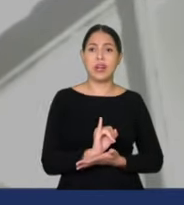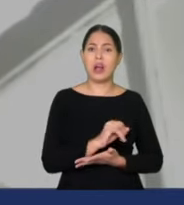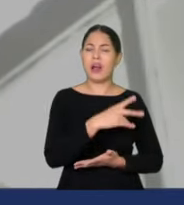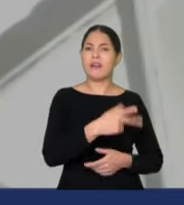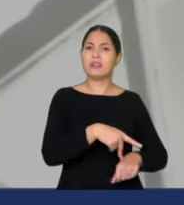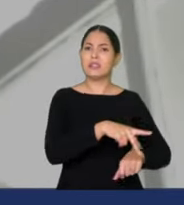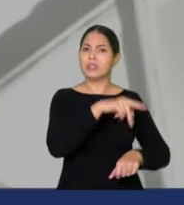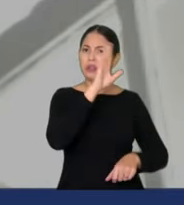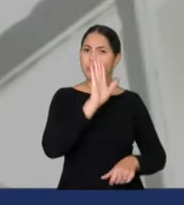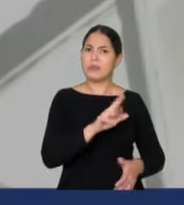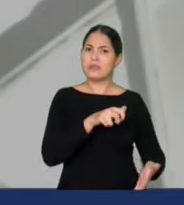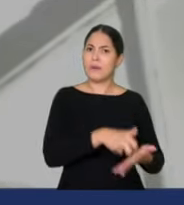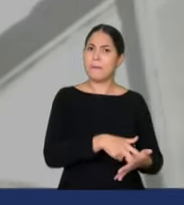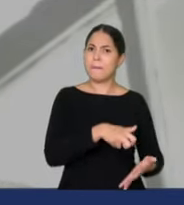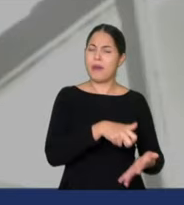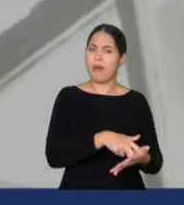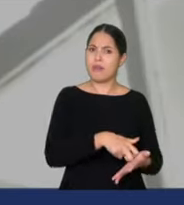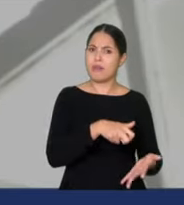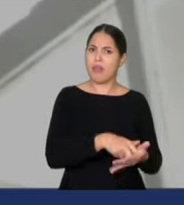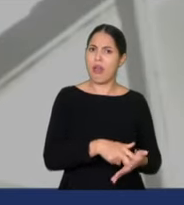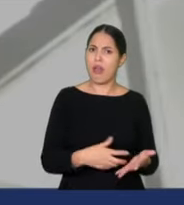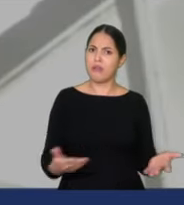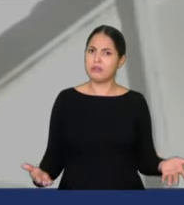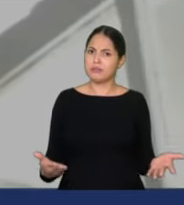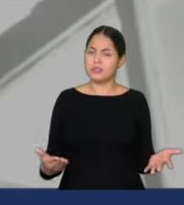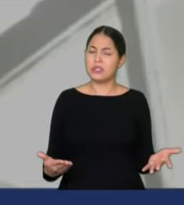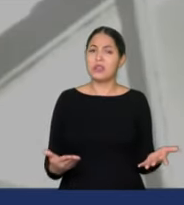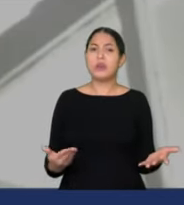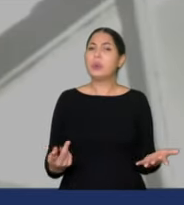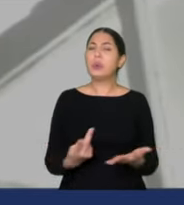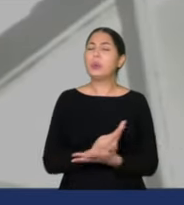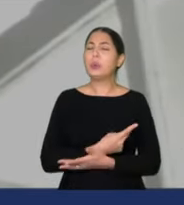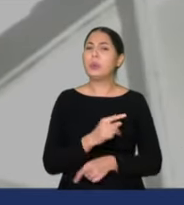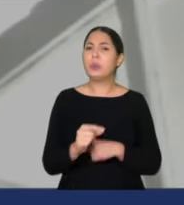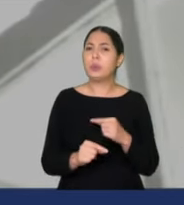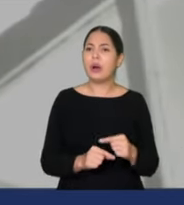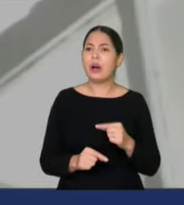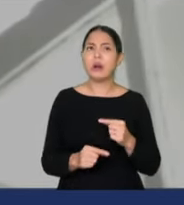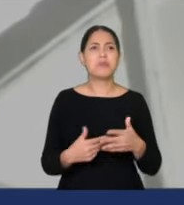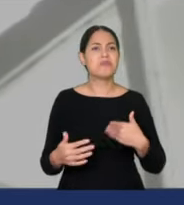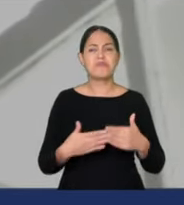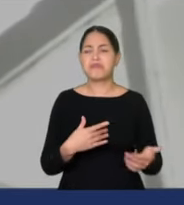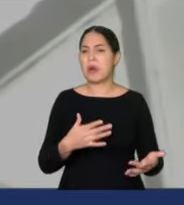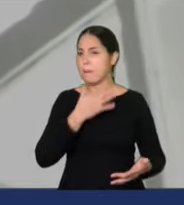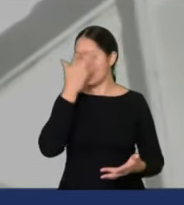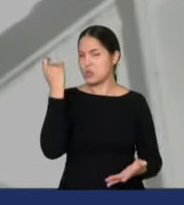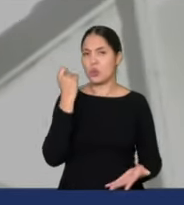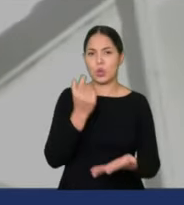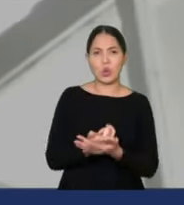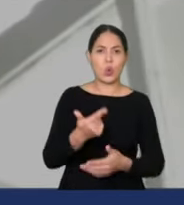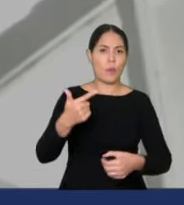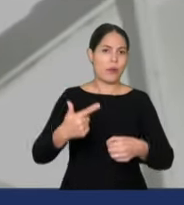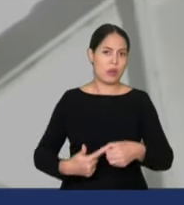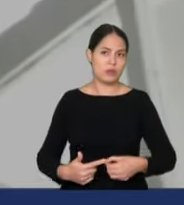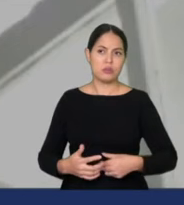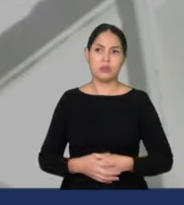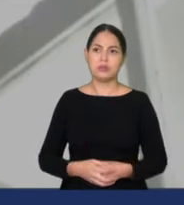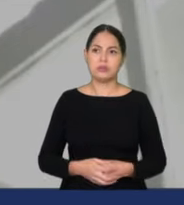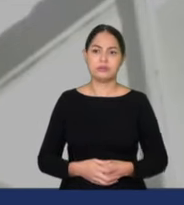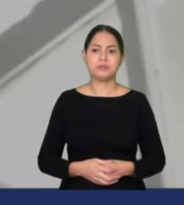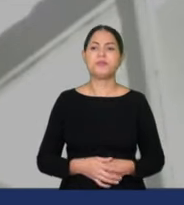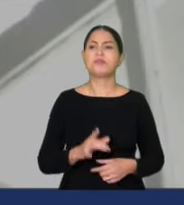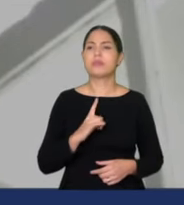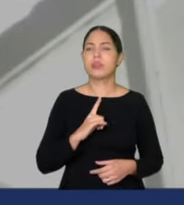consumidores no mercado brasileiro, sejam os grandes consumidores, sejam os consumidores no varejo,